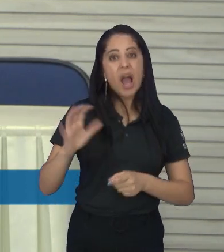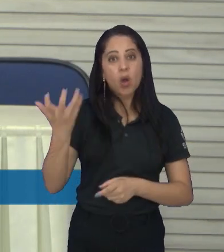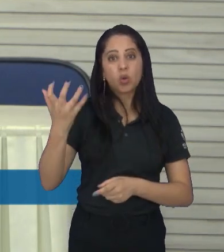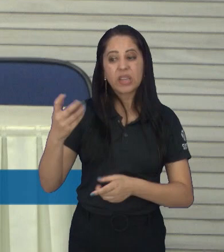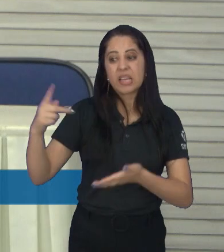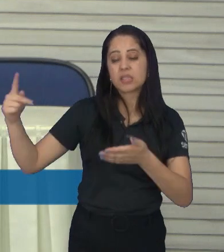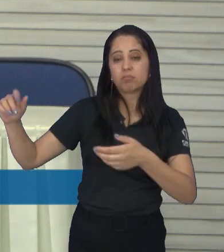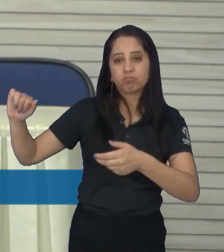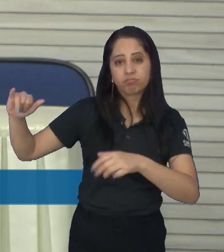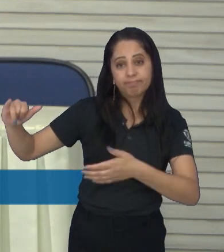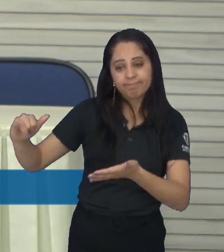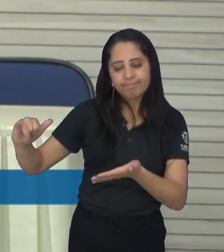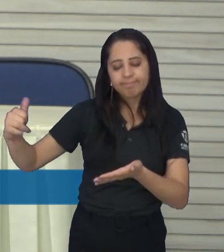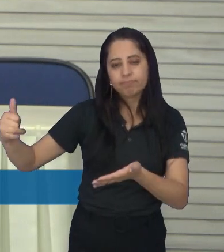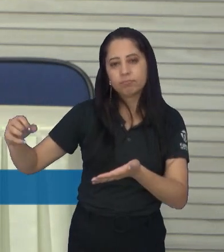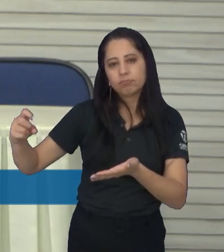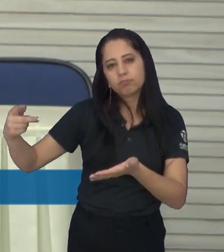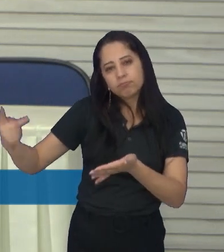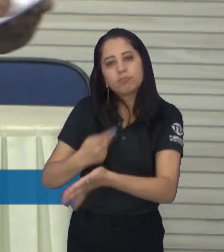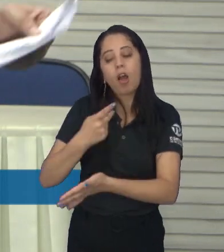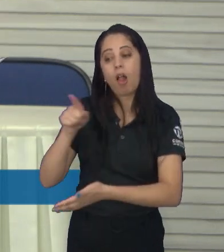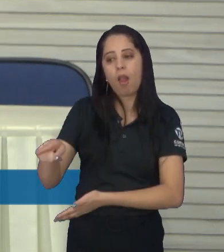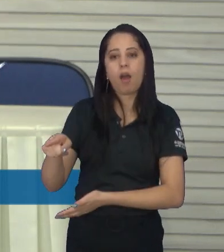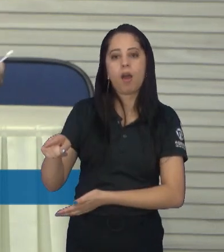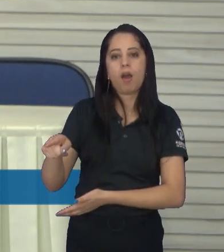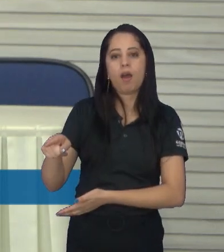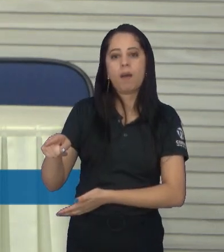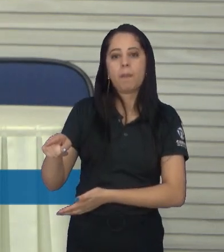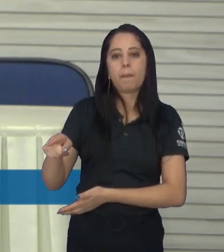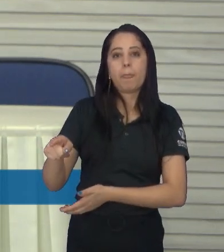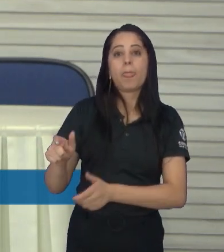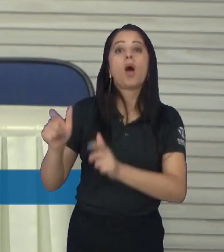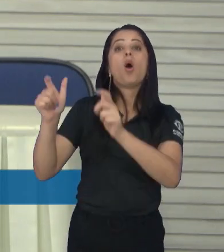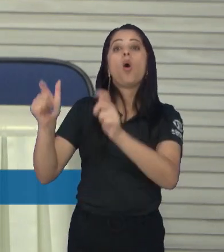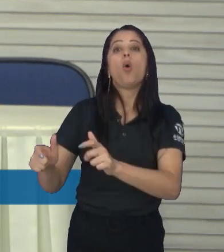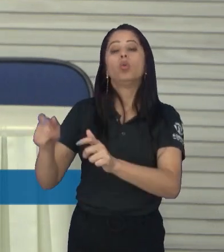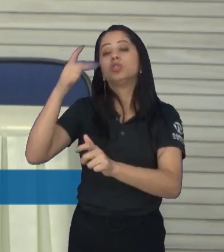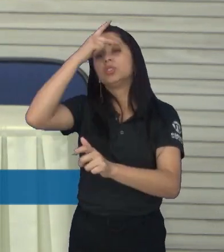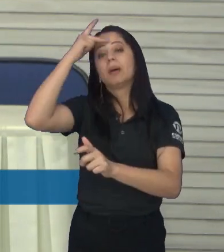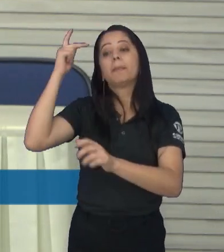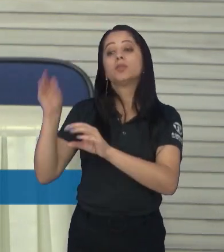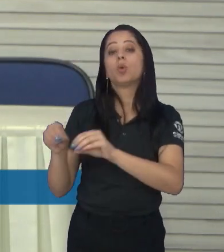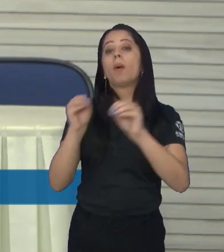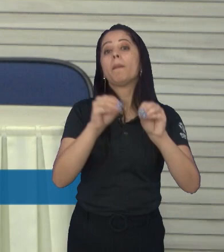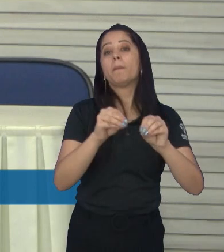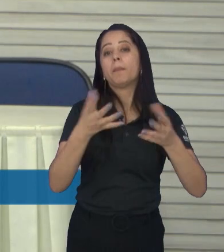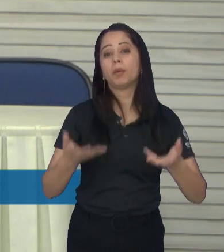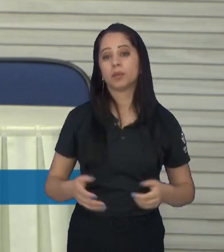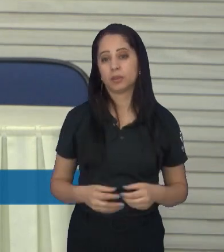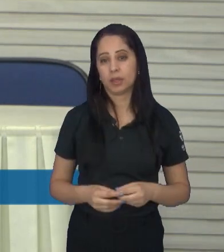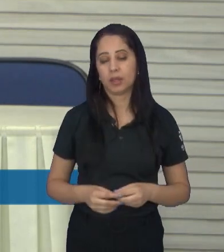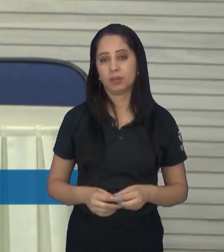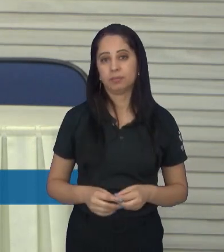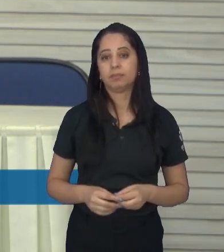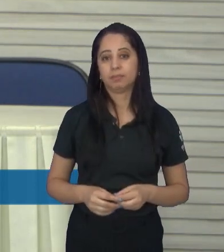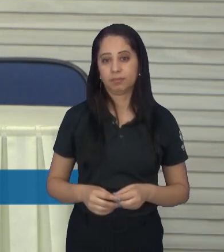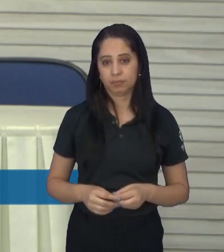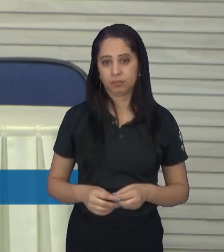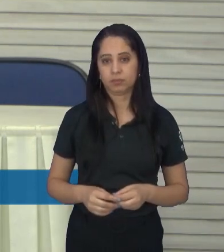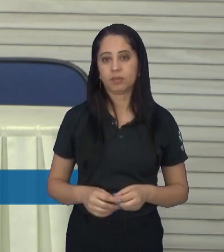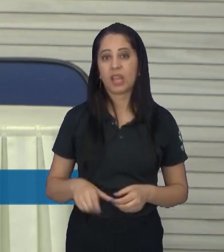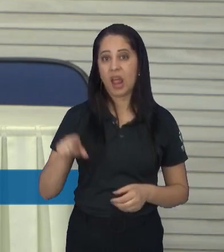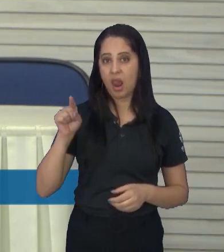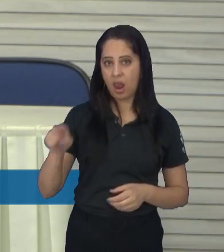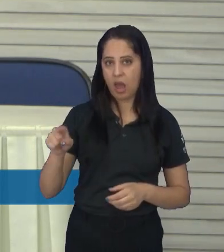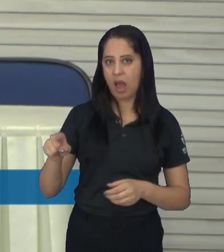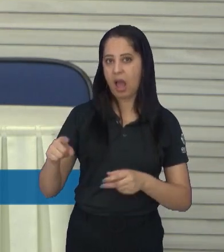grandes proporções na Zona Leste Para onde é que essa população vai se deslocar tá vendo um grande adensamento lá e é o